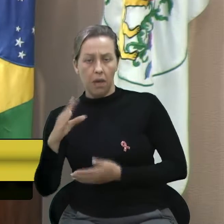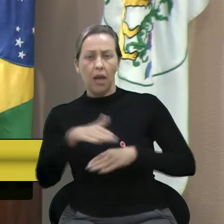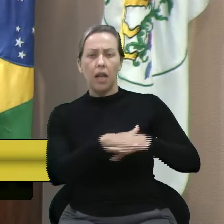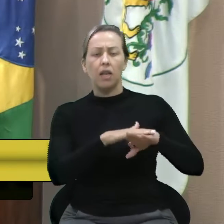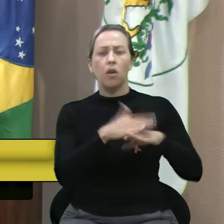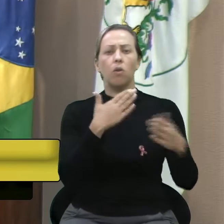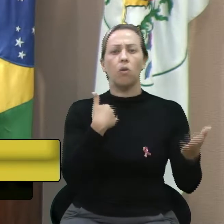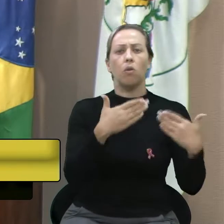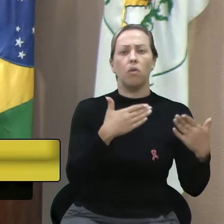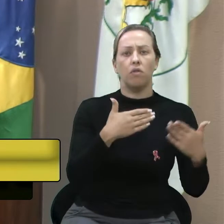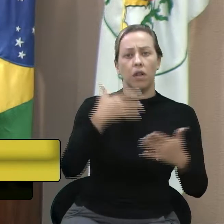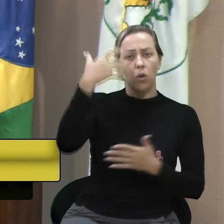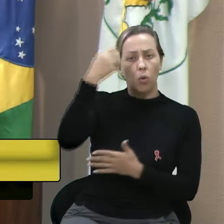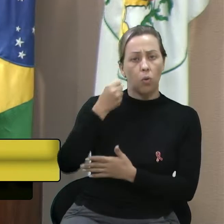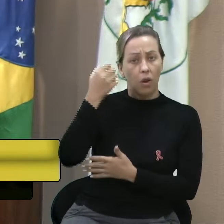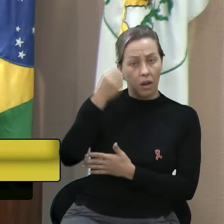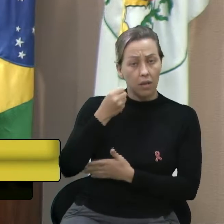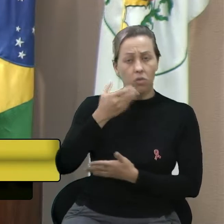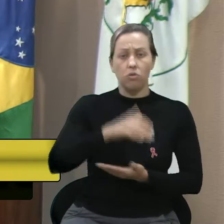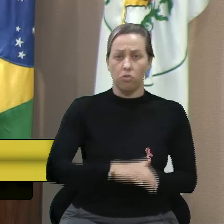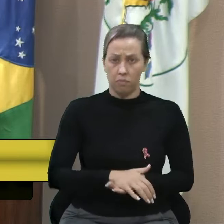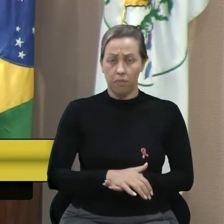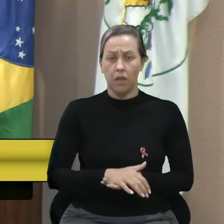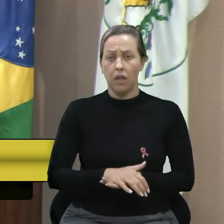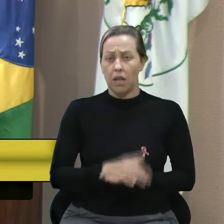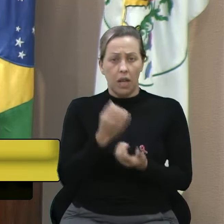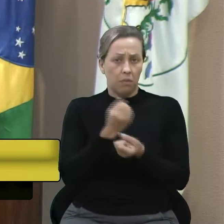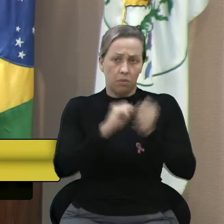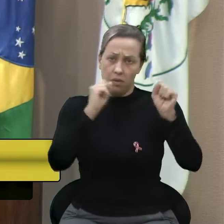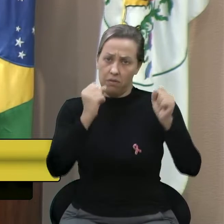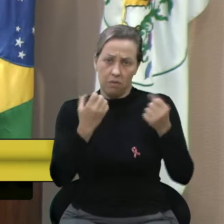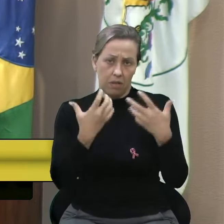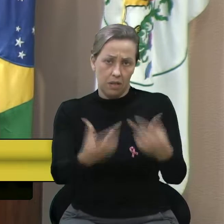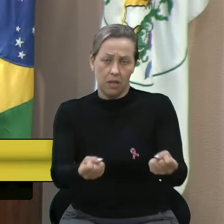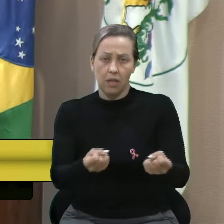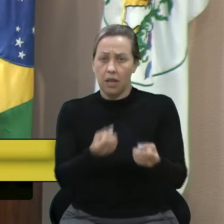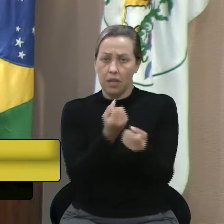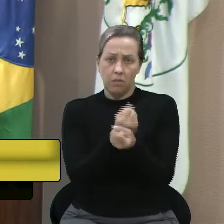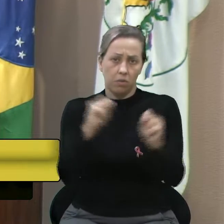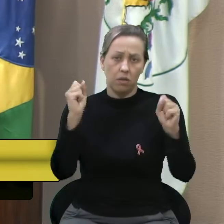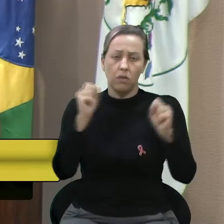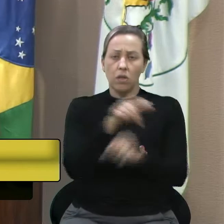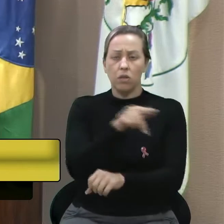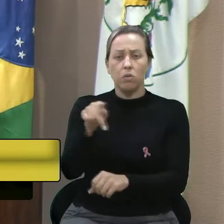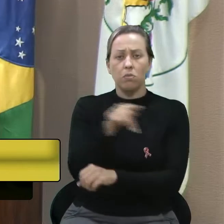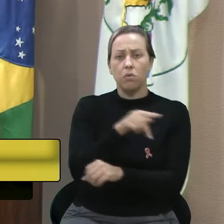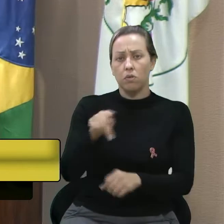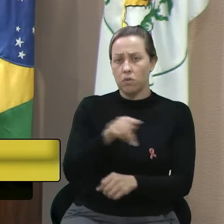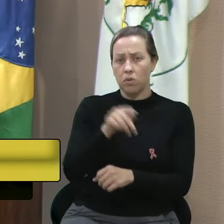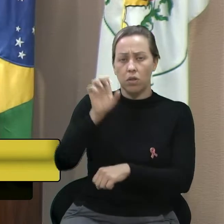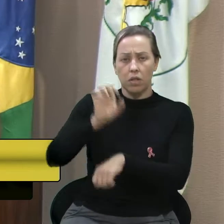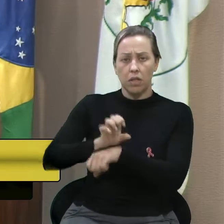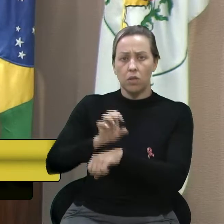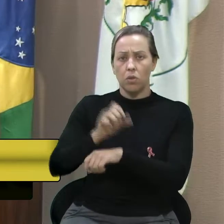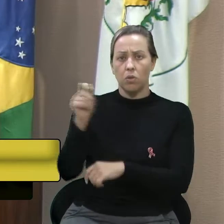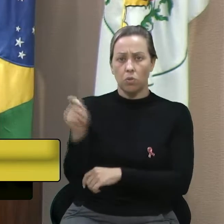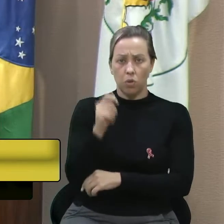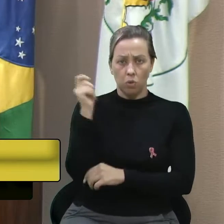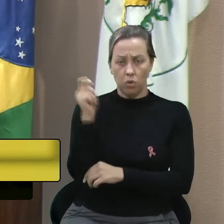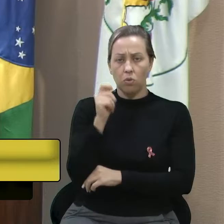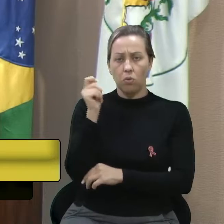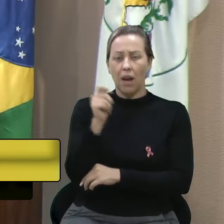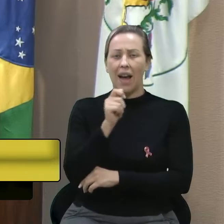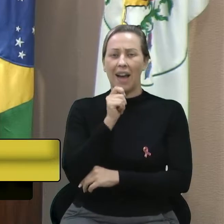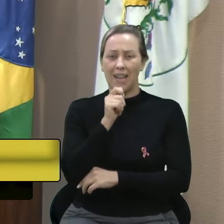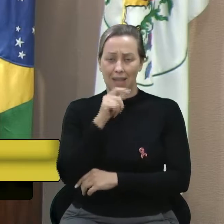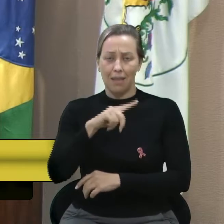com o governador Eduardo Leite, porque é inadmissível e é impossível que os professores do estado do Rio Grande do Sul